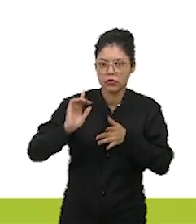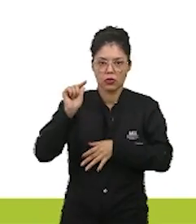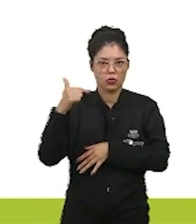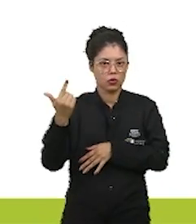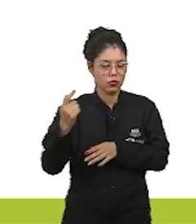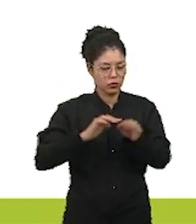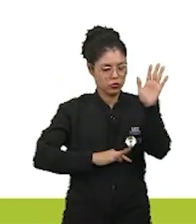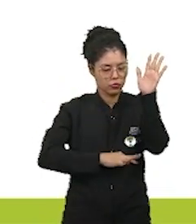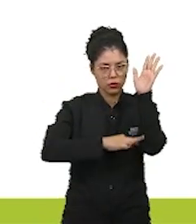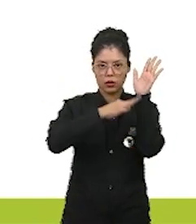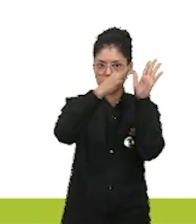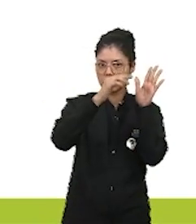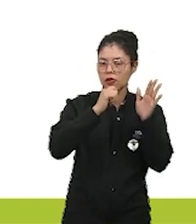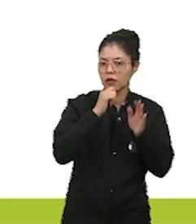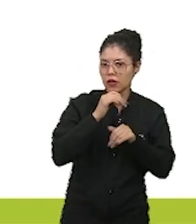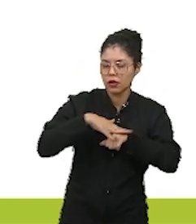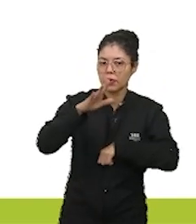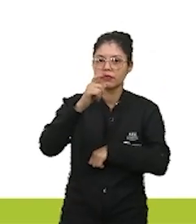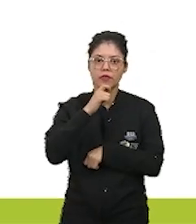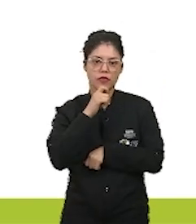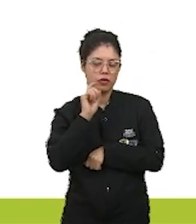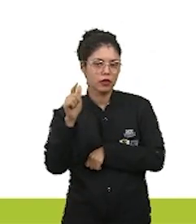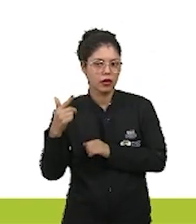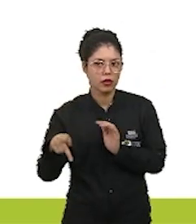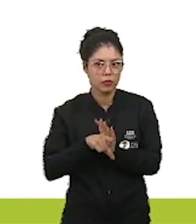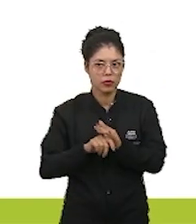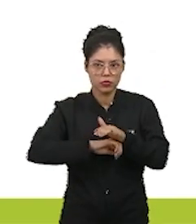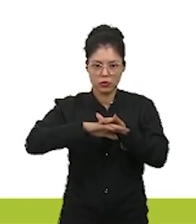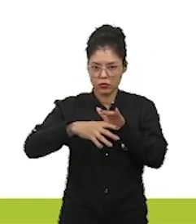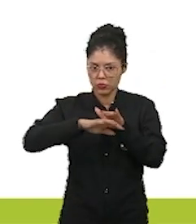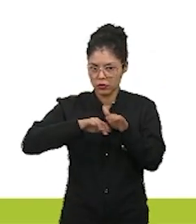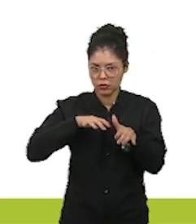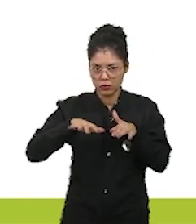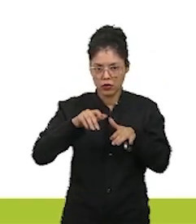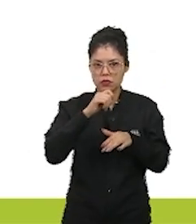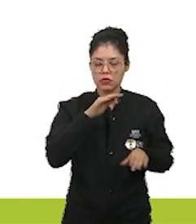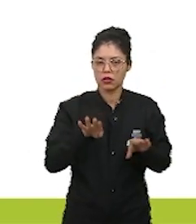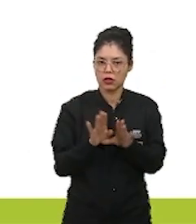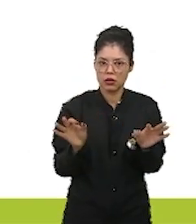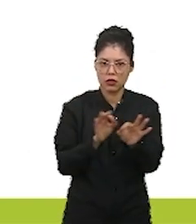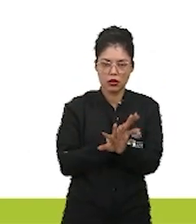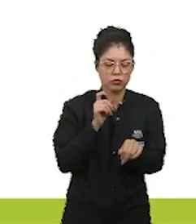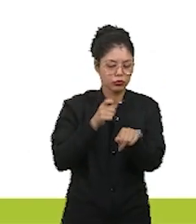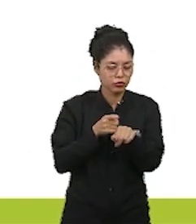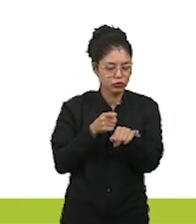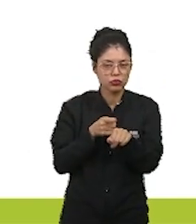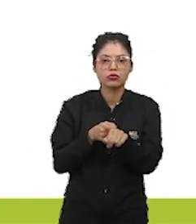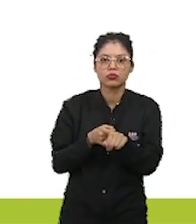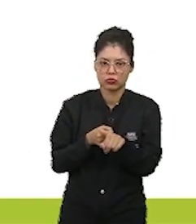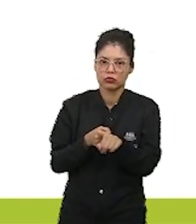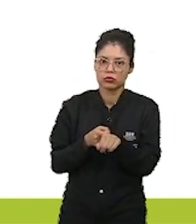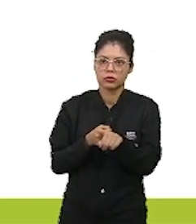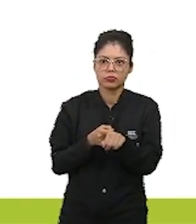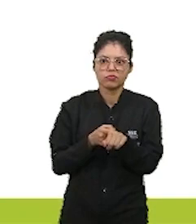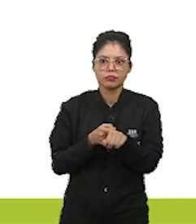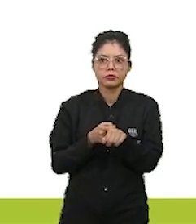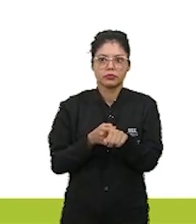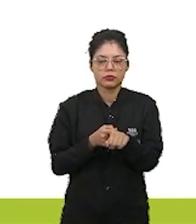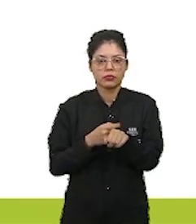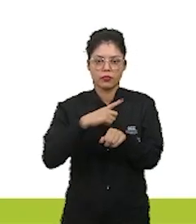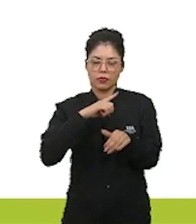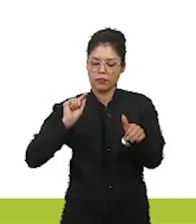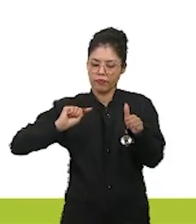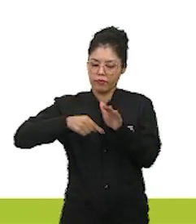outras temperaturas, que são mais frias do que a do magma, logicamente, e acabam se solidificando ali em fendas ainda